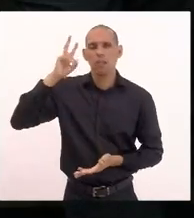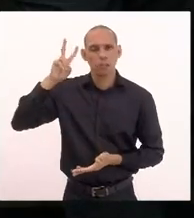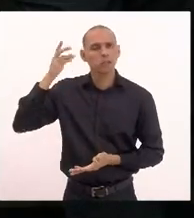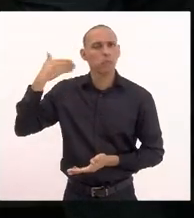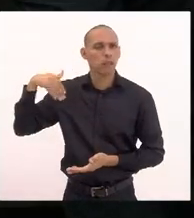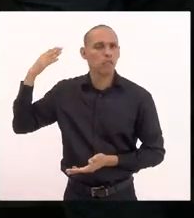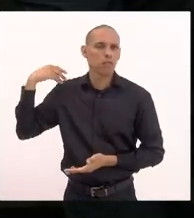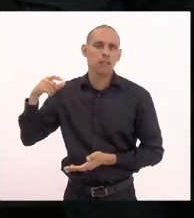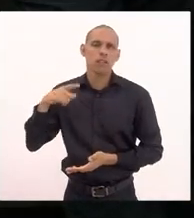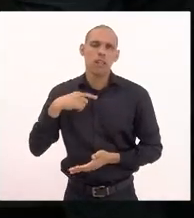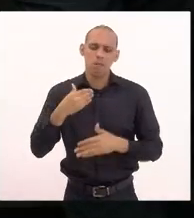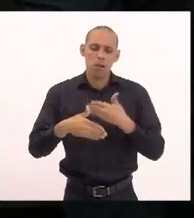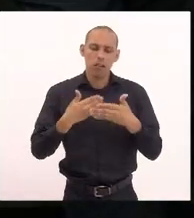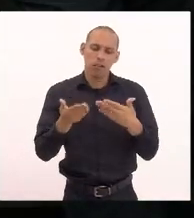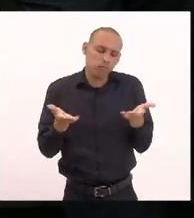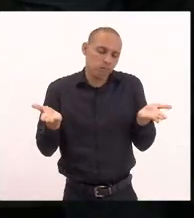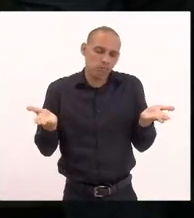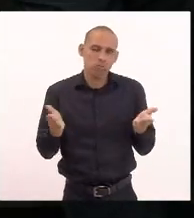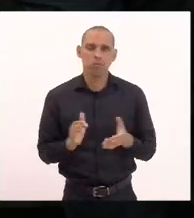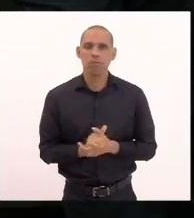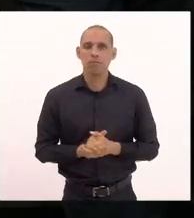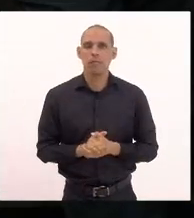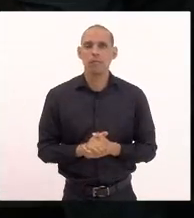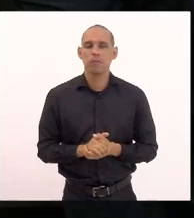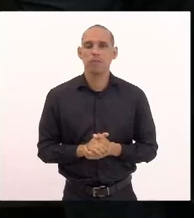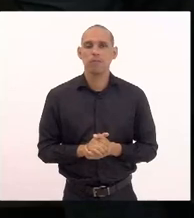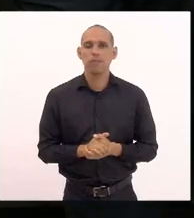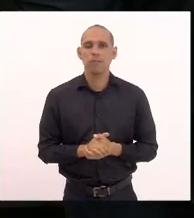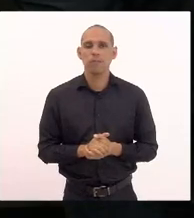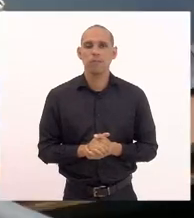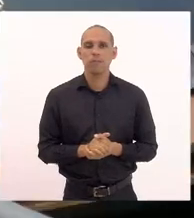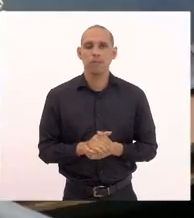o processo está aí, enfim. É só porque tem